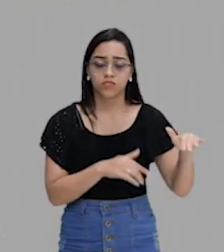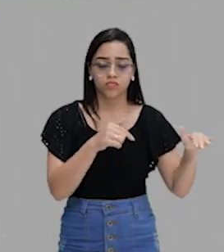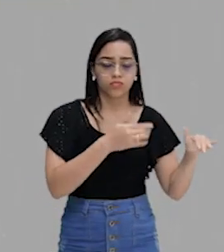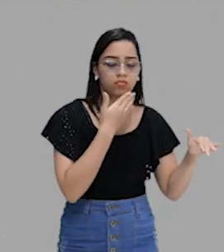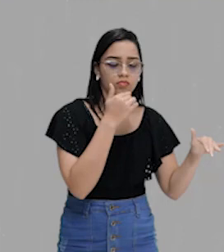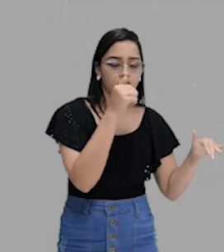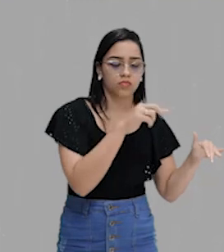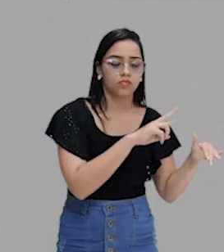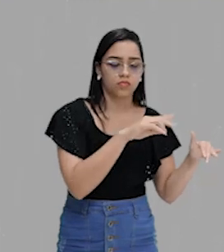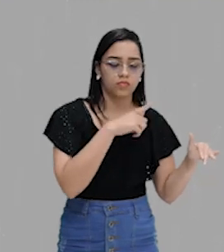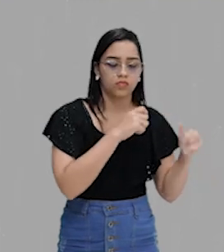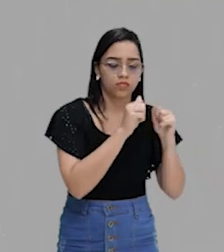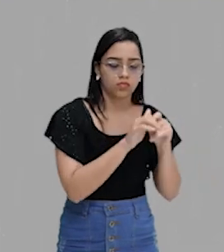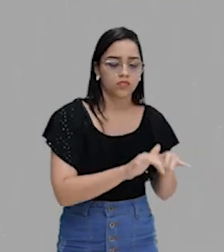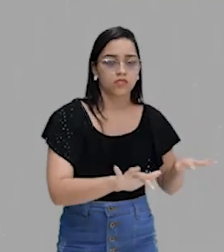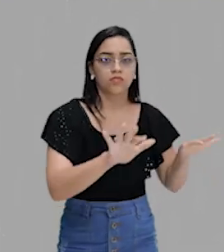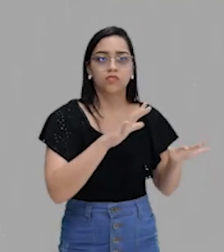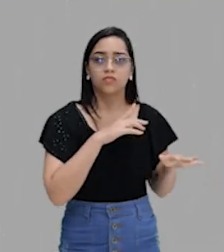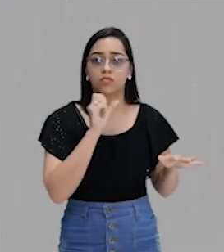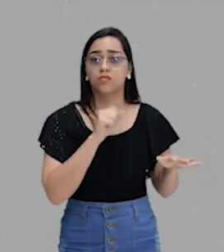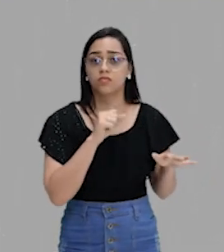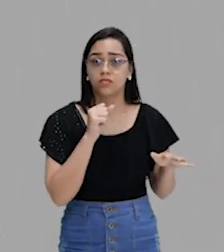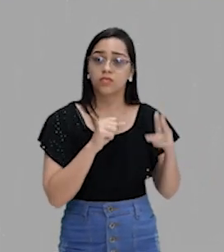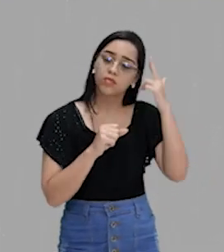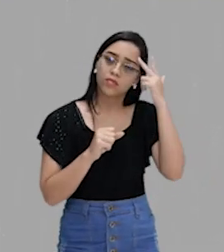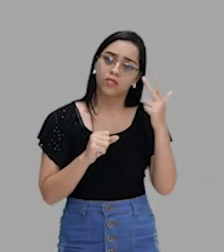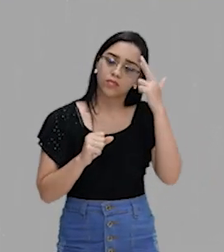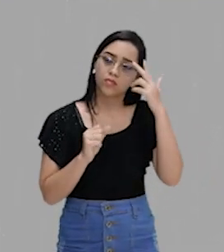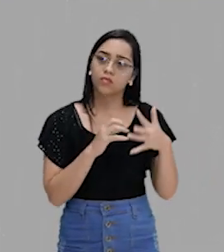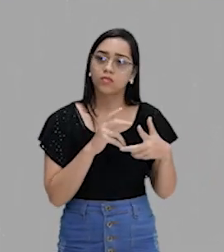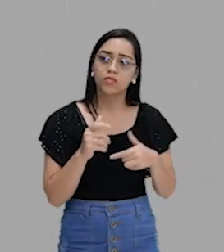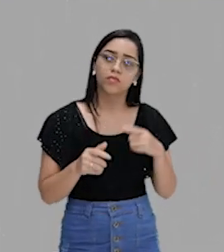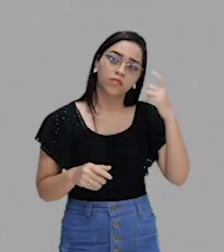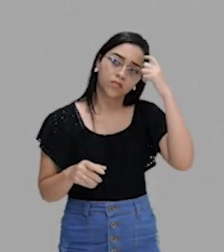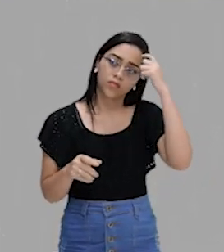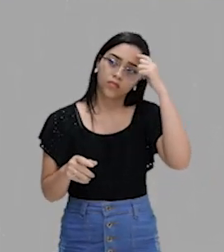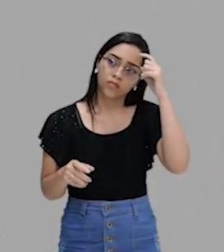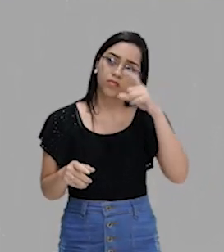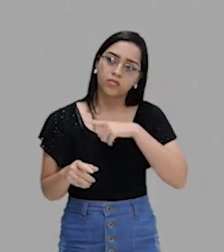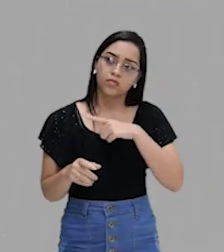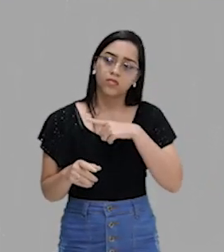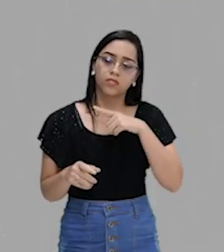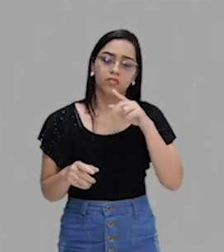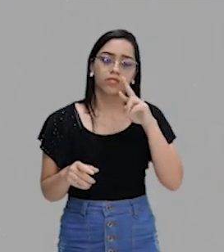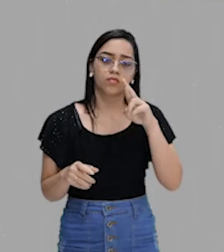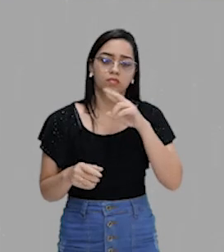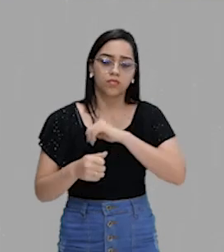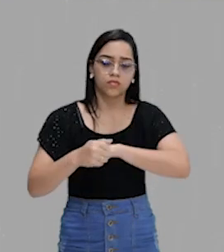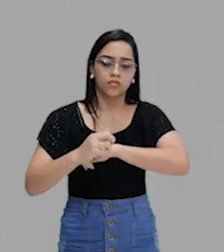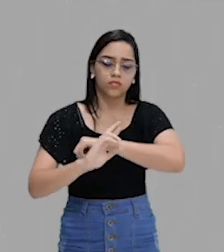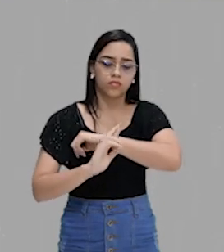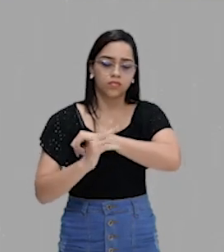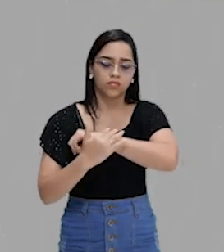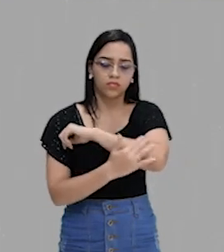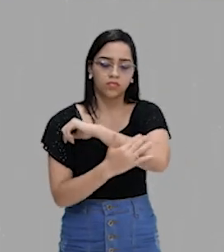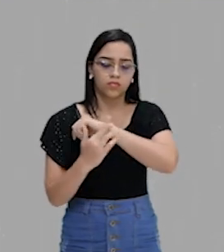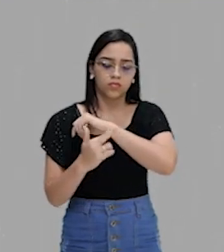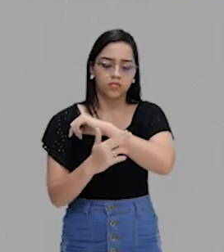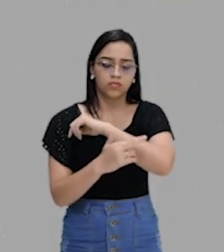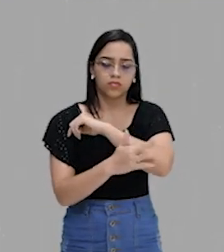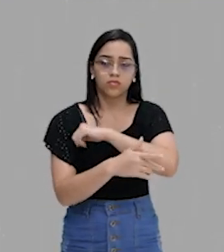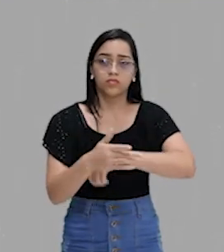cá e daqui a gente vai ter, né? Teve gente, né, na história da humanidade que pensou em criar uma raça pura, a ariana,